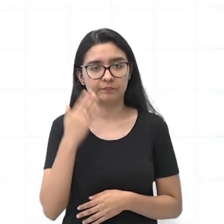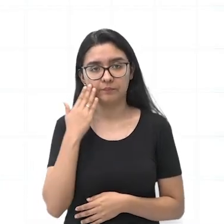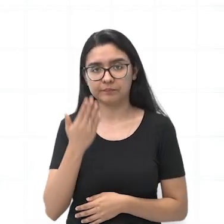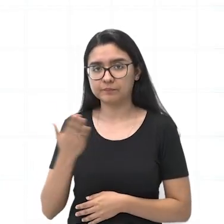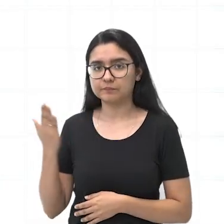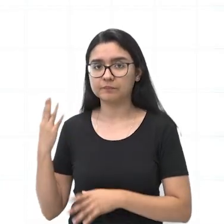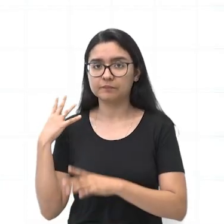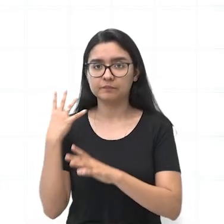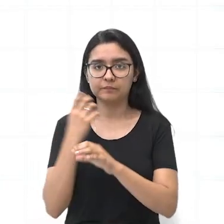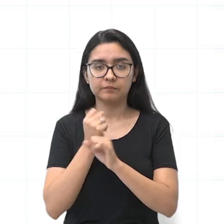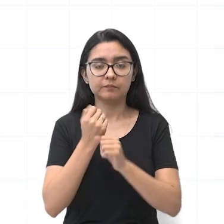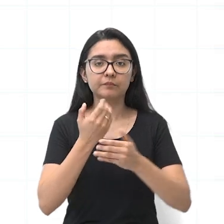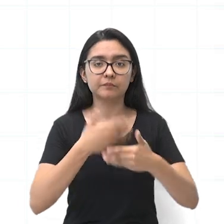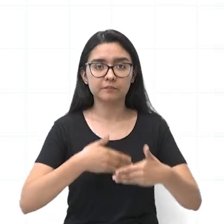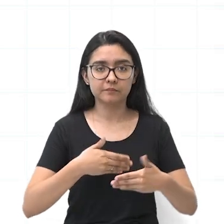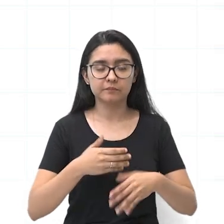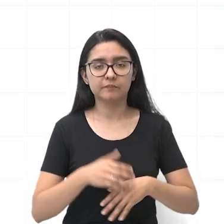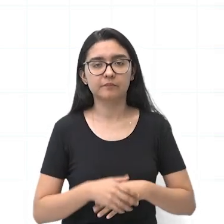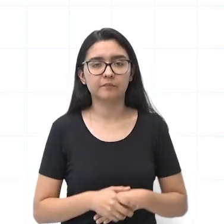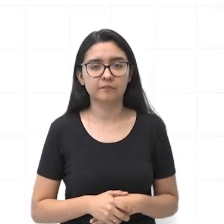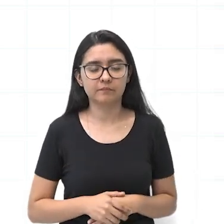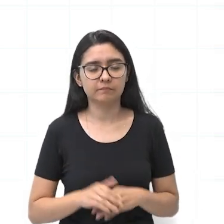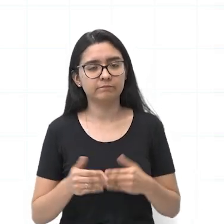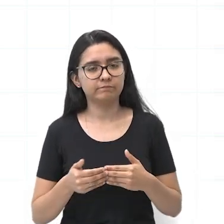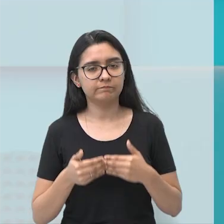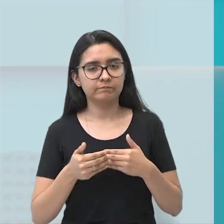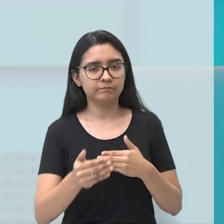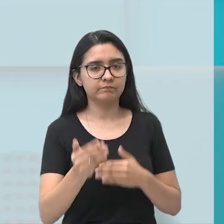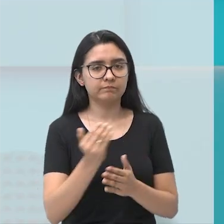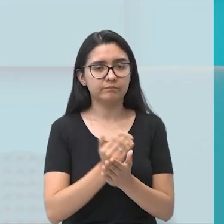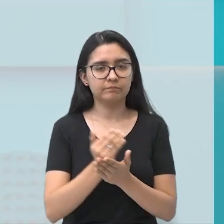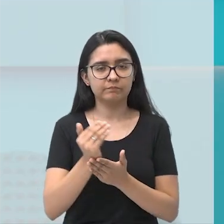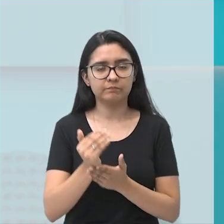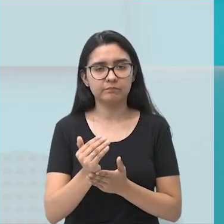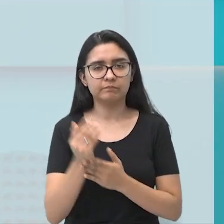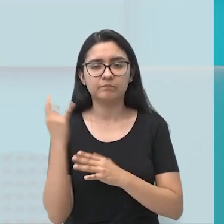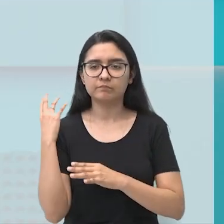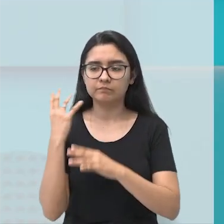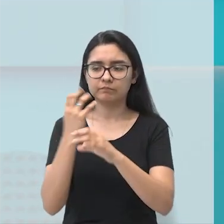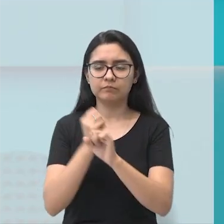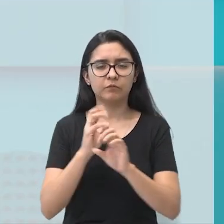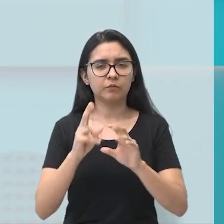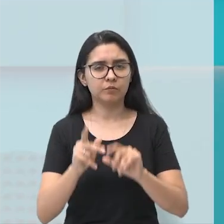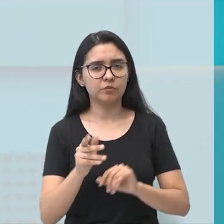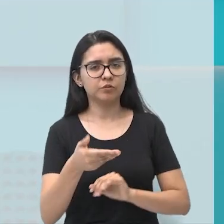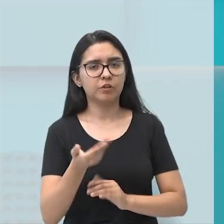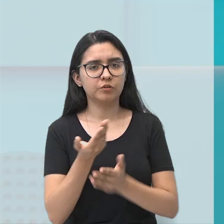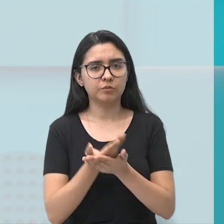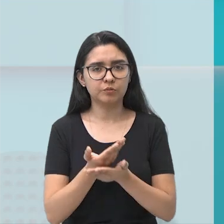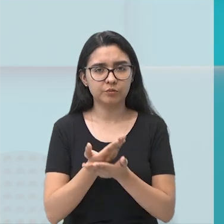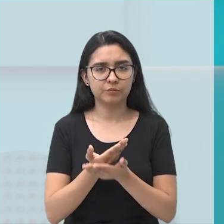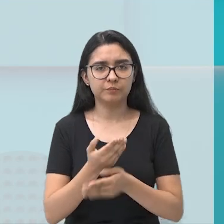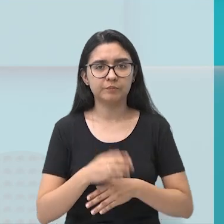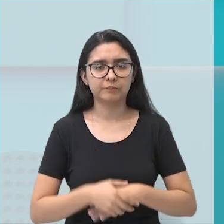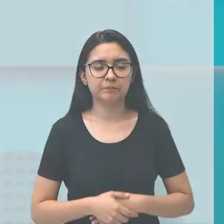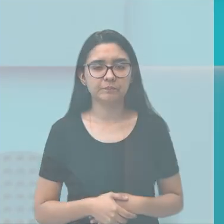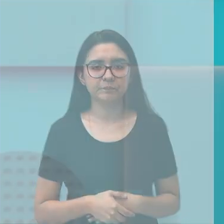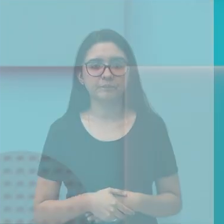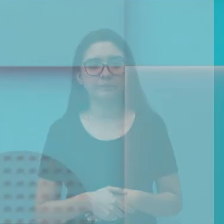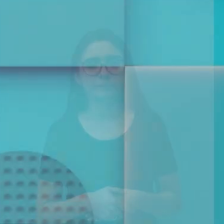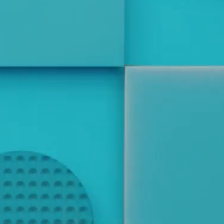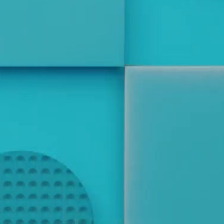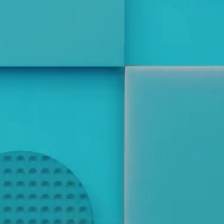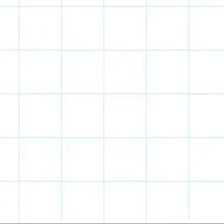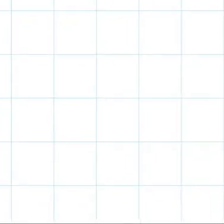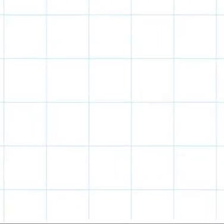nossa revisão e avaliação. Sem mais delongas, vamos relembrar aí tudo que nós tivemos a oportunidade de explorar. Vamos lá?